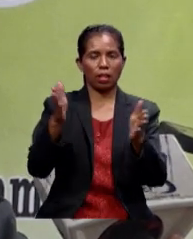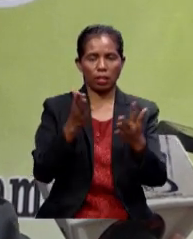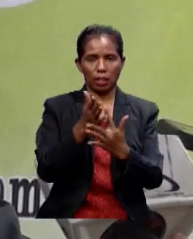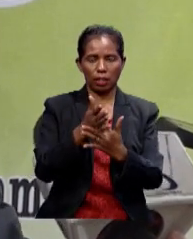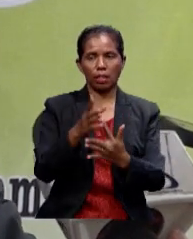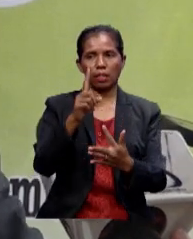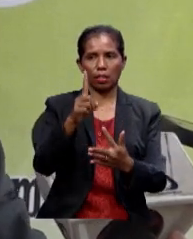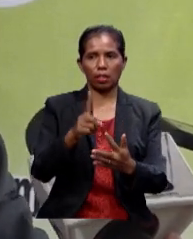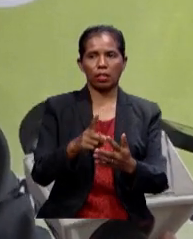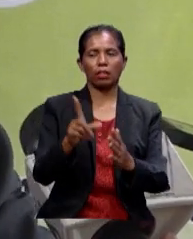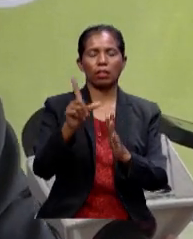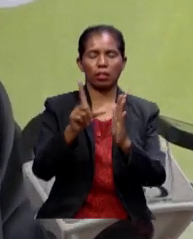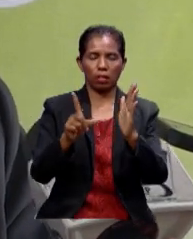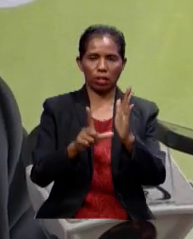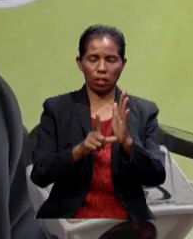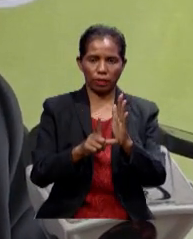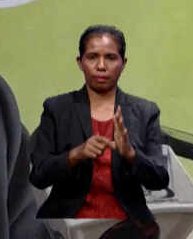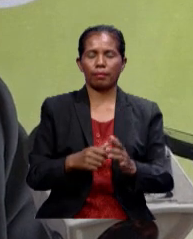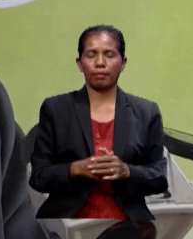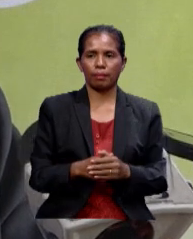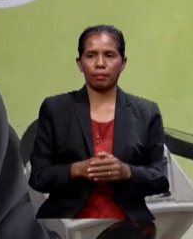tu procedimento regimentais ne.